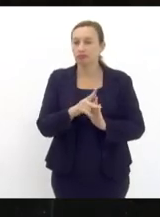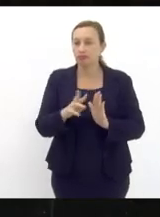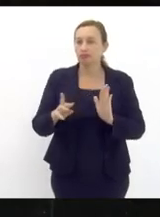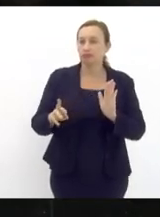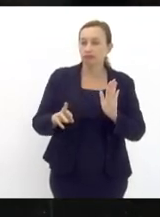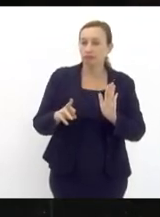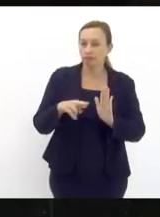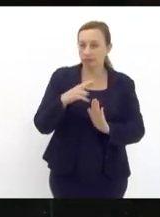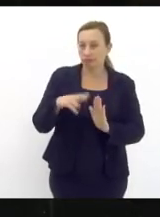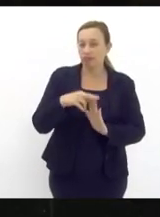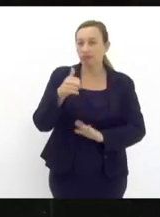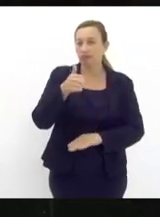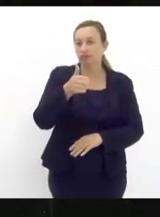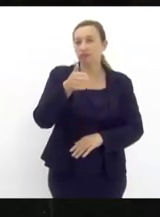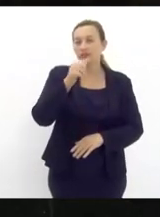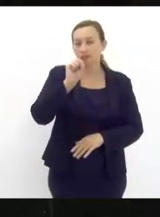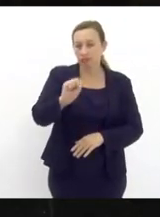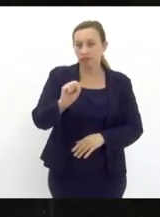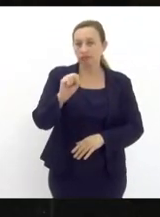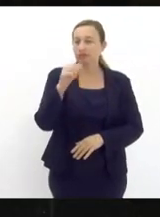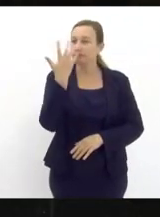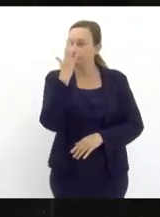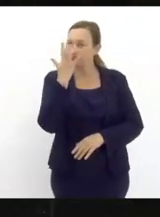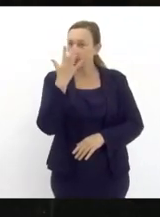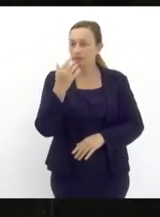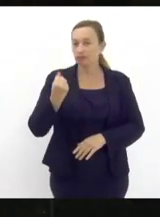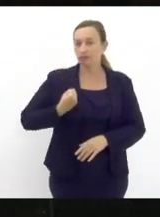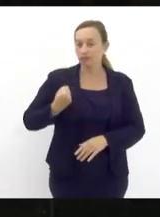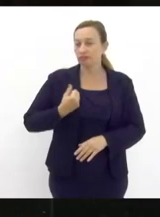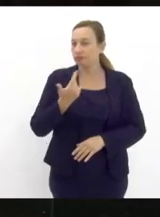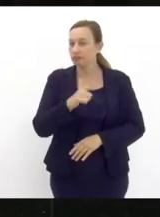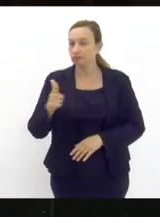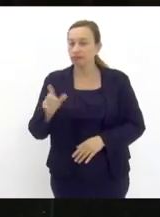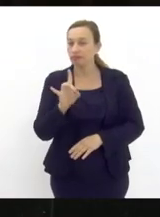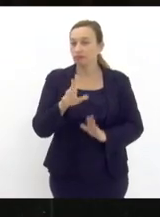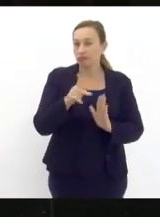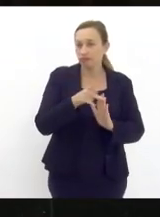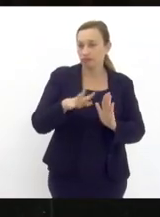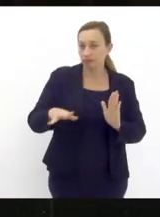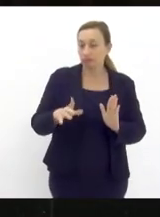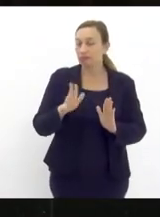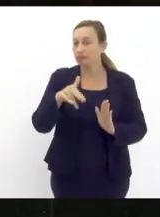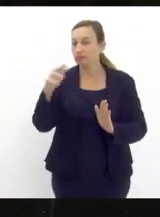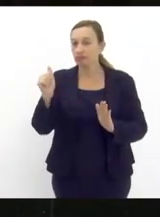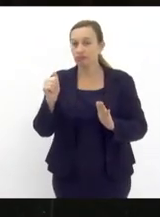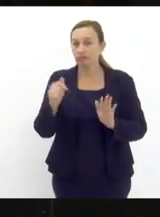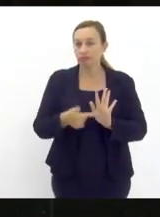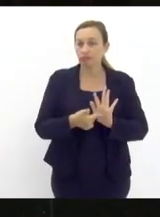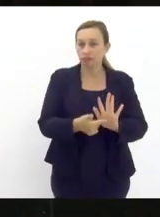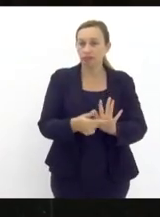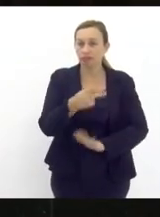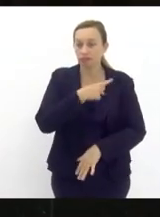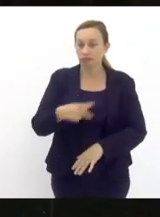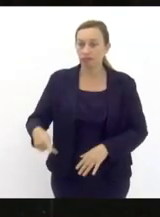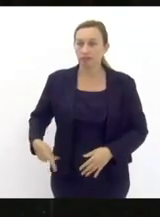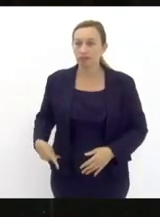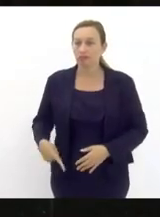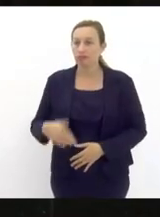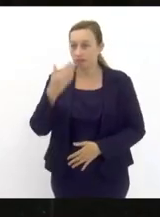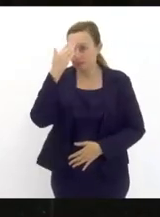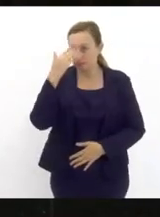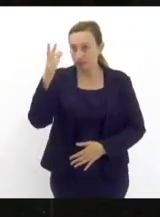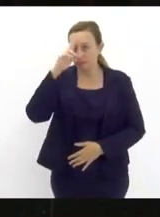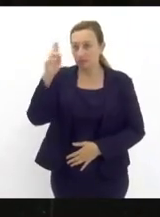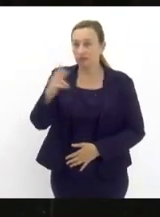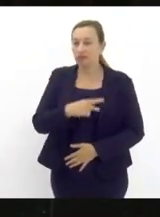desculpa no dia 8 de fevereiro ainda sem número só com protocolo que jamais é publicado pela presidência Muito obrigado